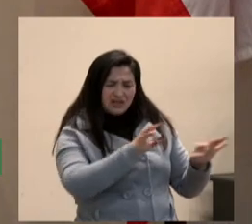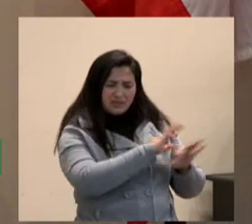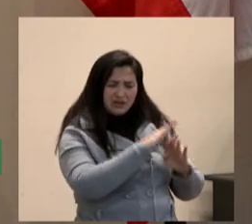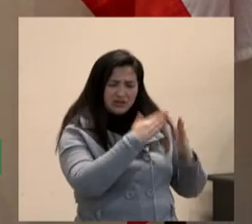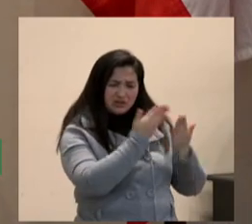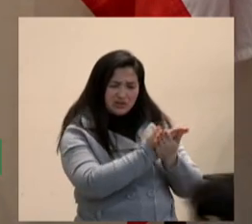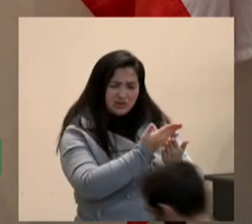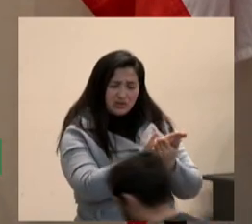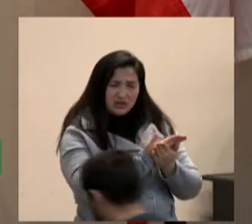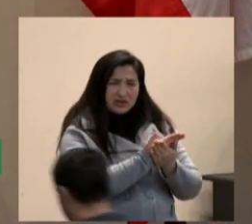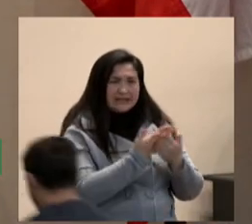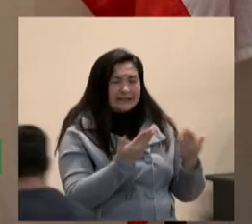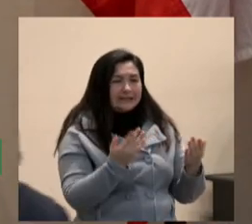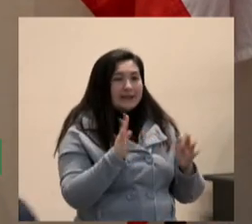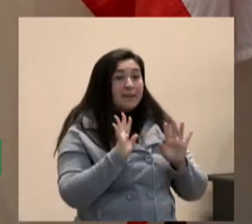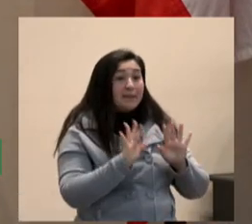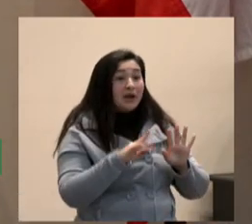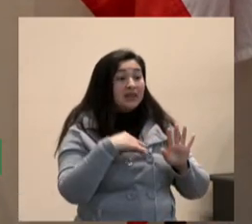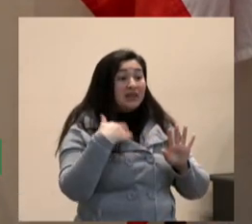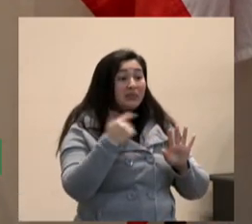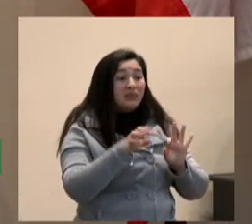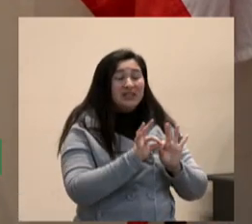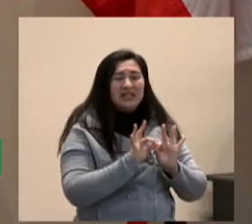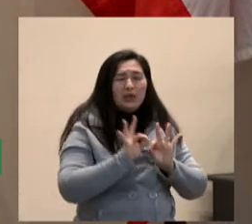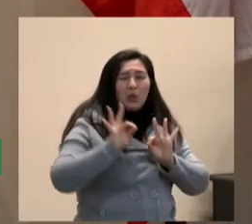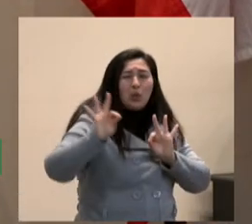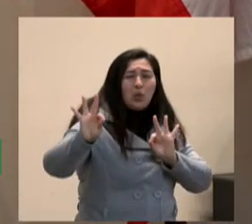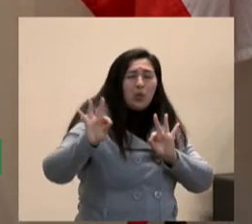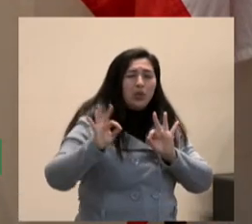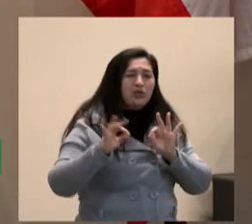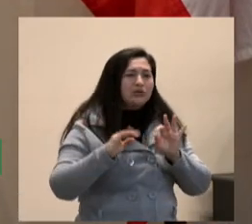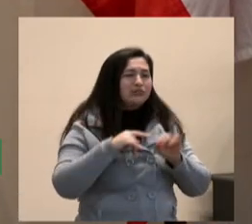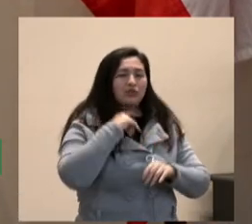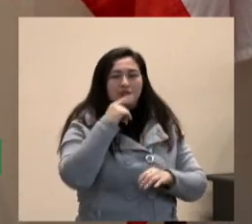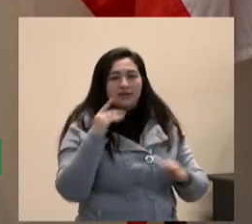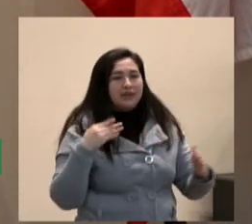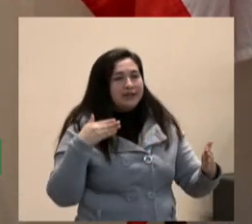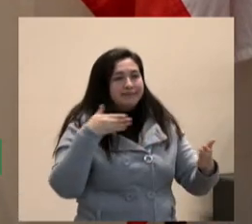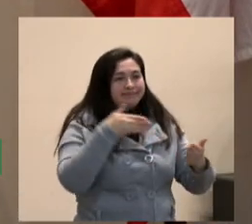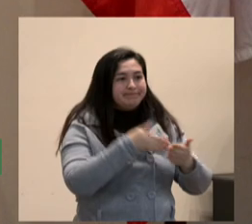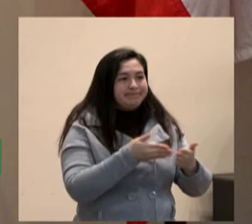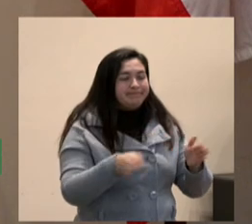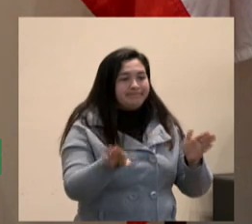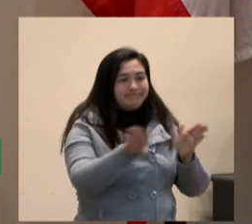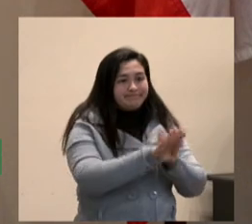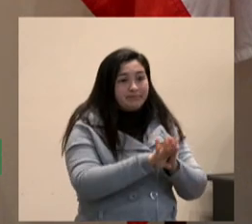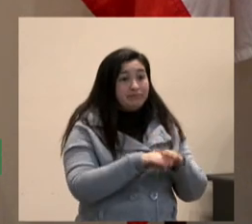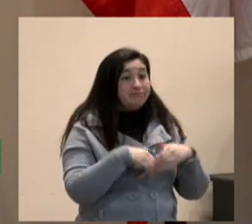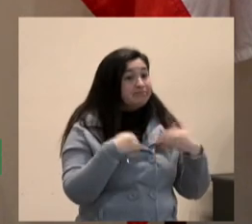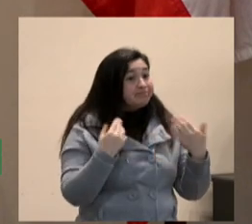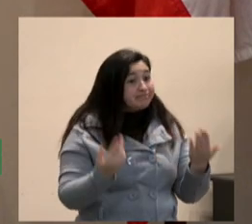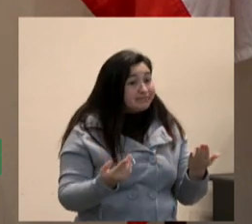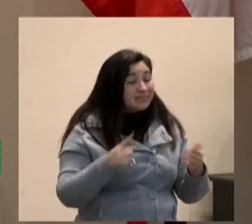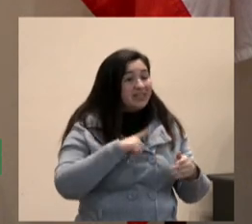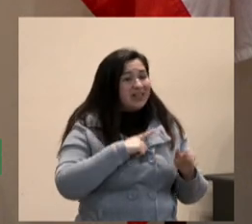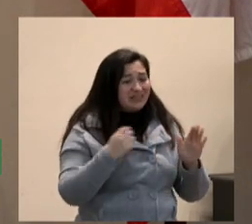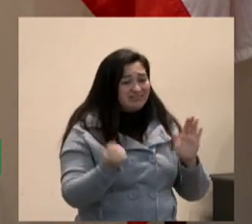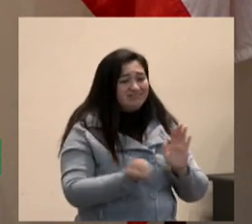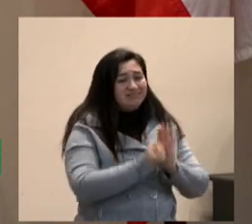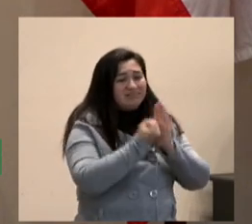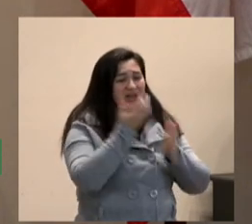no outro bairro. E eles não têm como chegar. Ou seja, a marca da